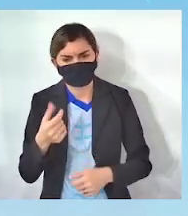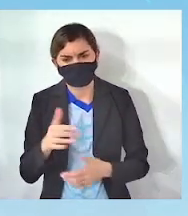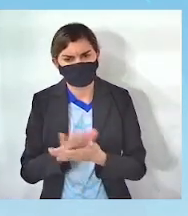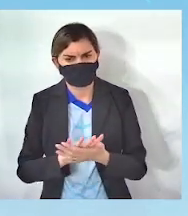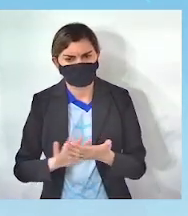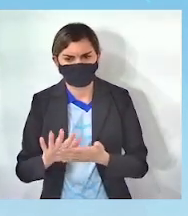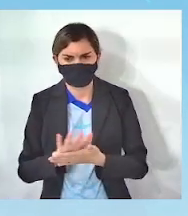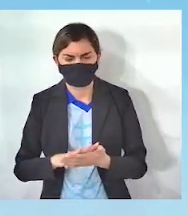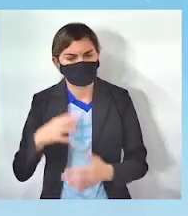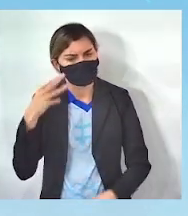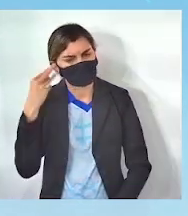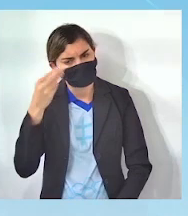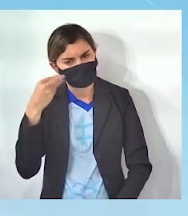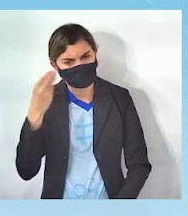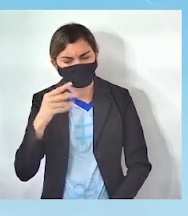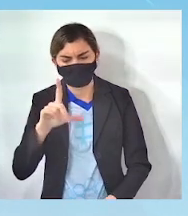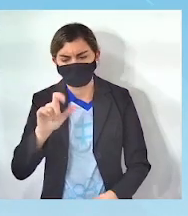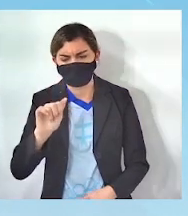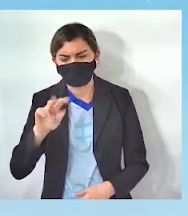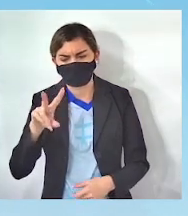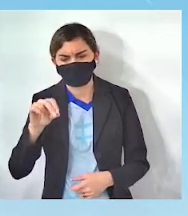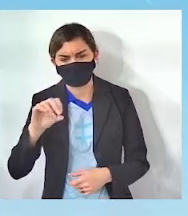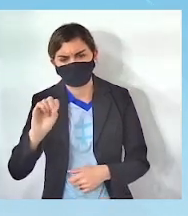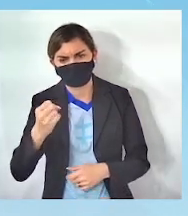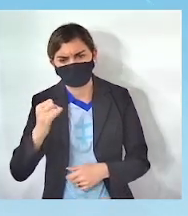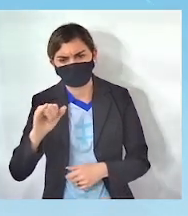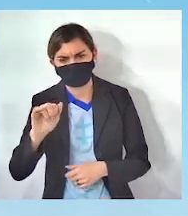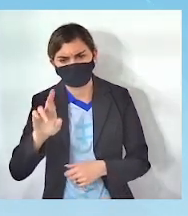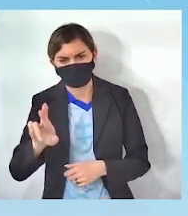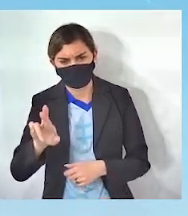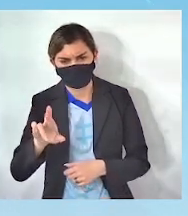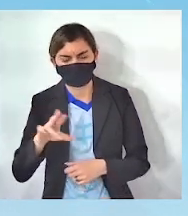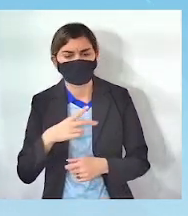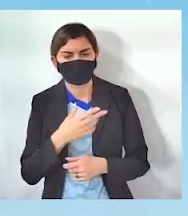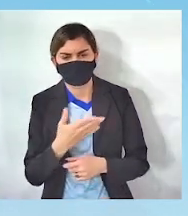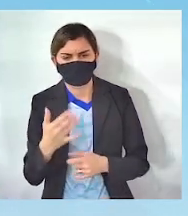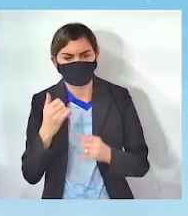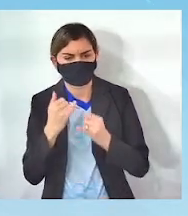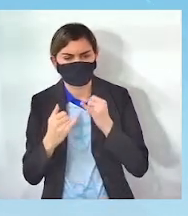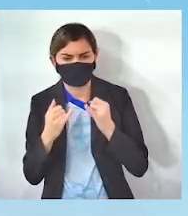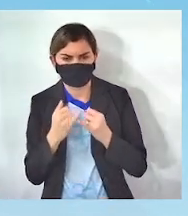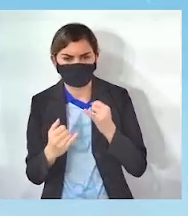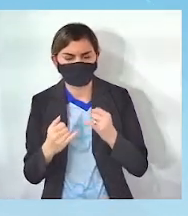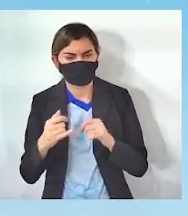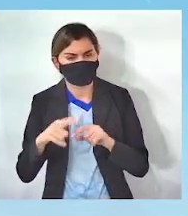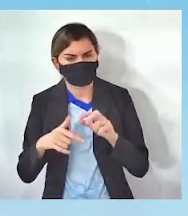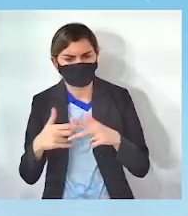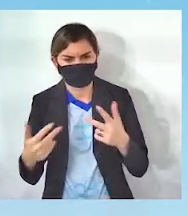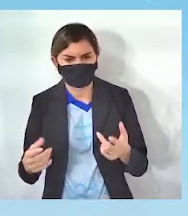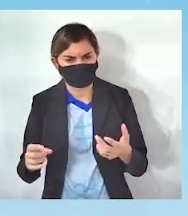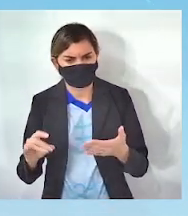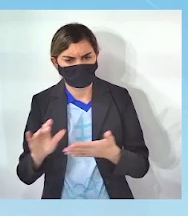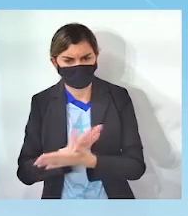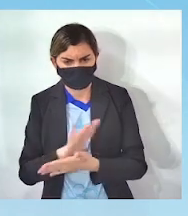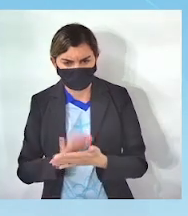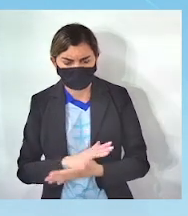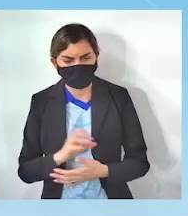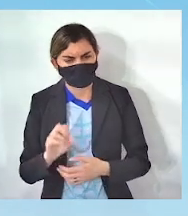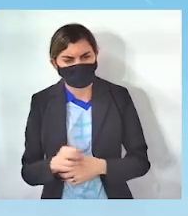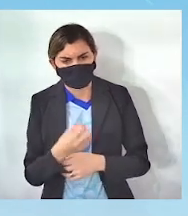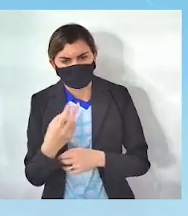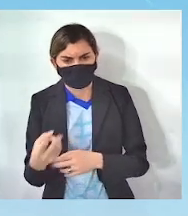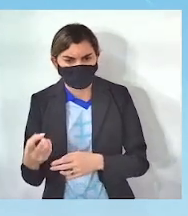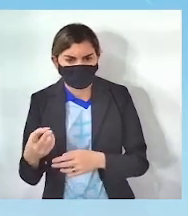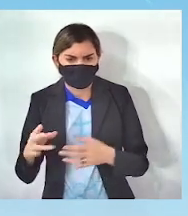O experimento de Lavoisier vai mostrar que, apesar de parecer que a matéria foi destruída, ou pelo